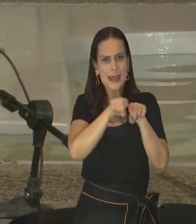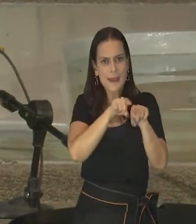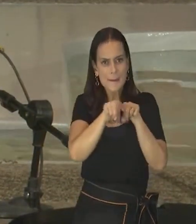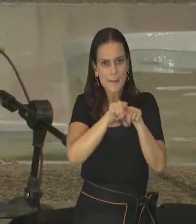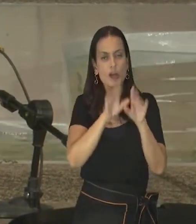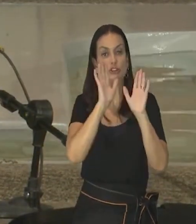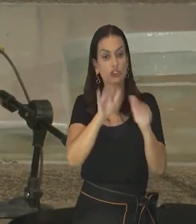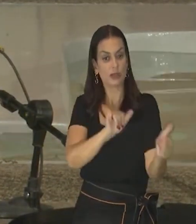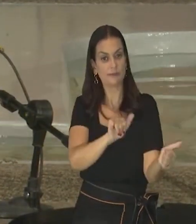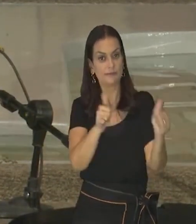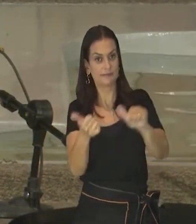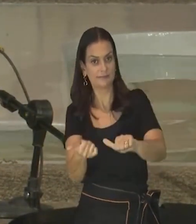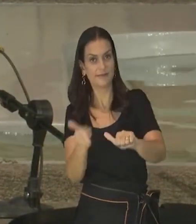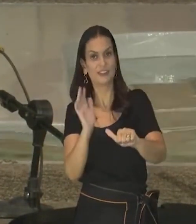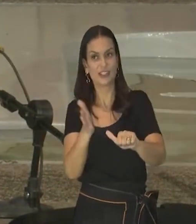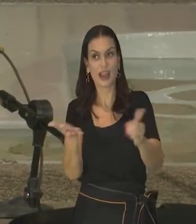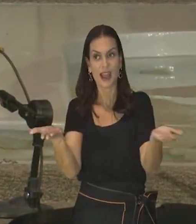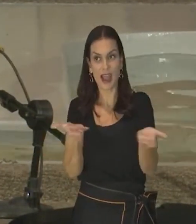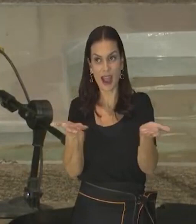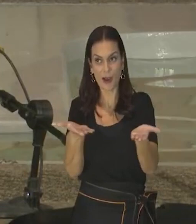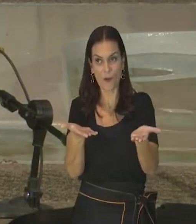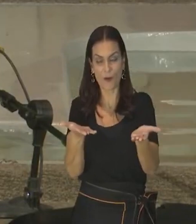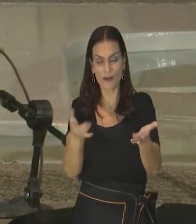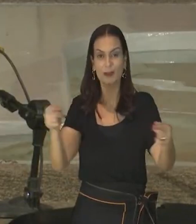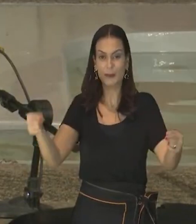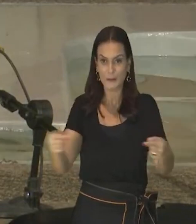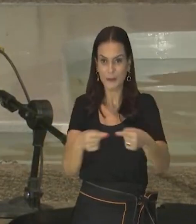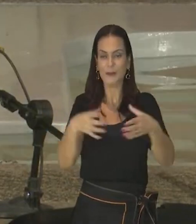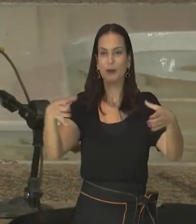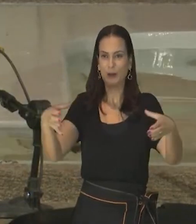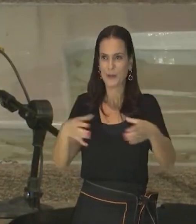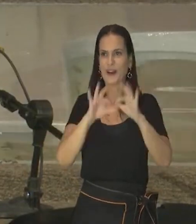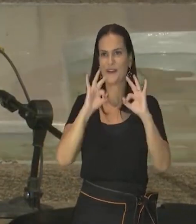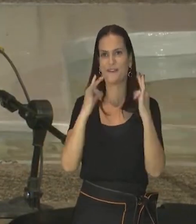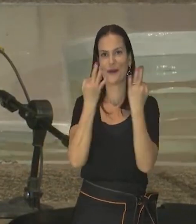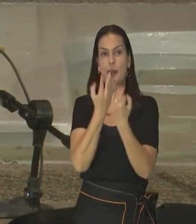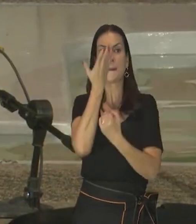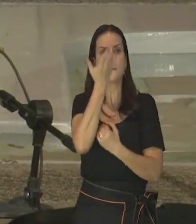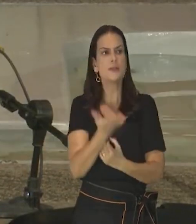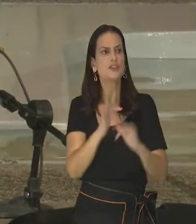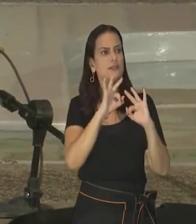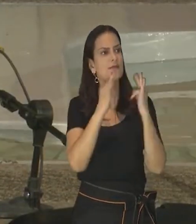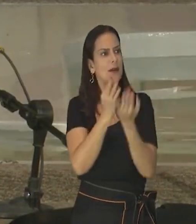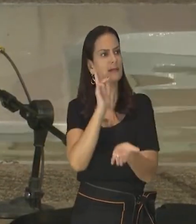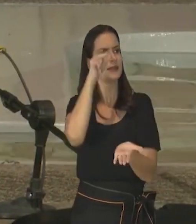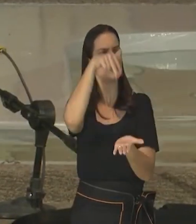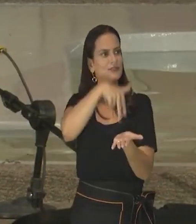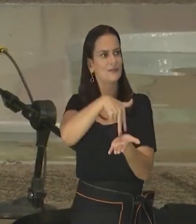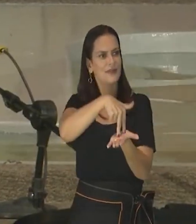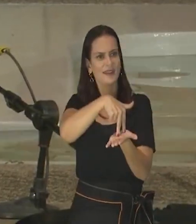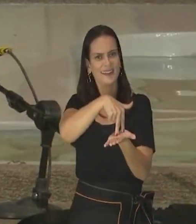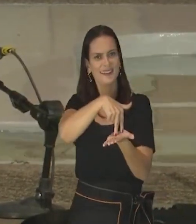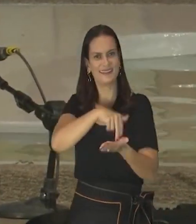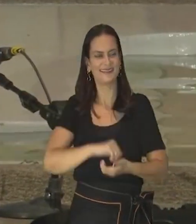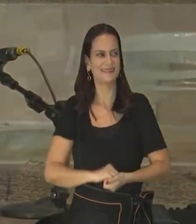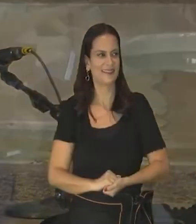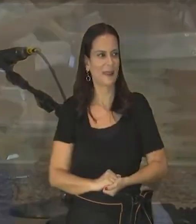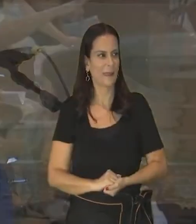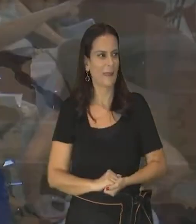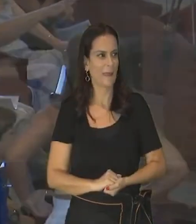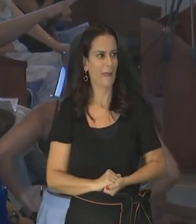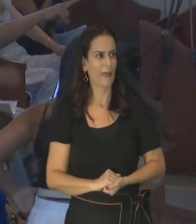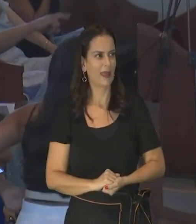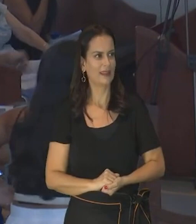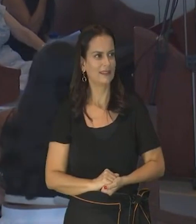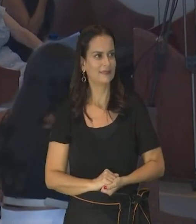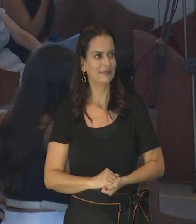foram batizados e agora ele completa a família. Eu pediria que a família se colocasse de pé. A família,